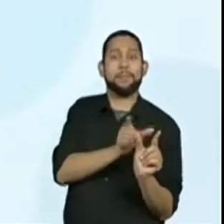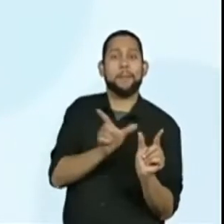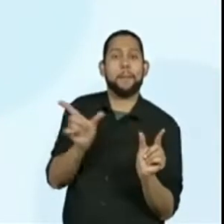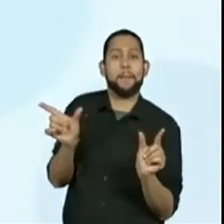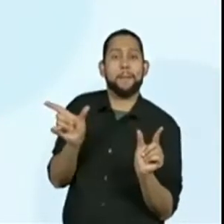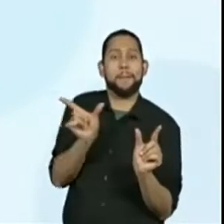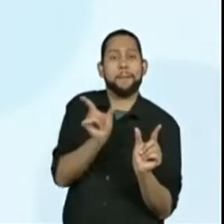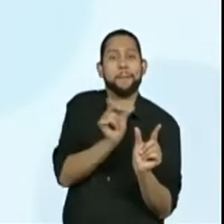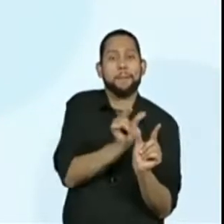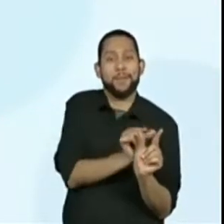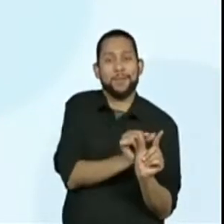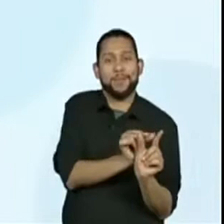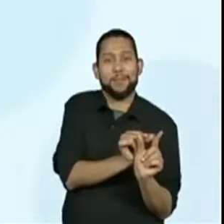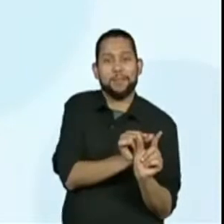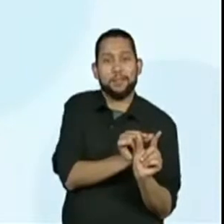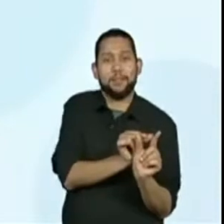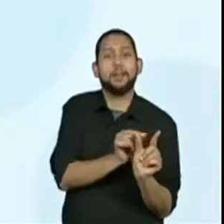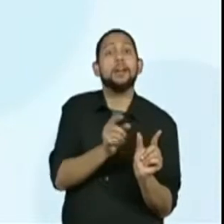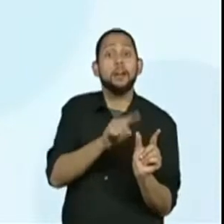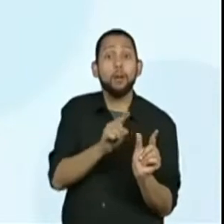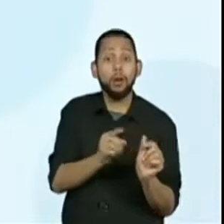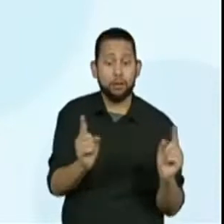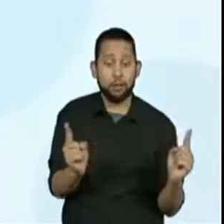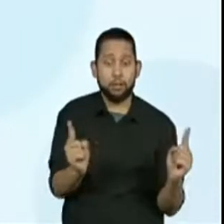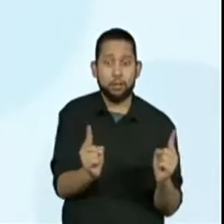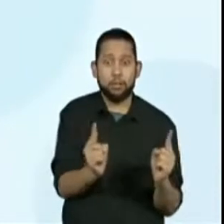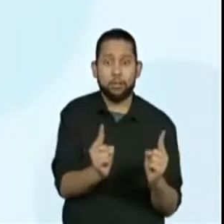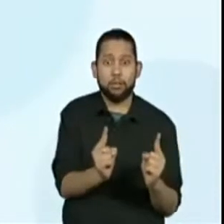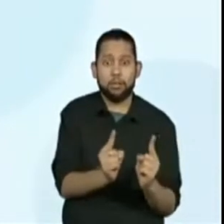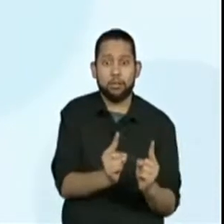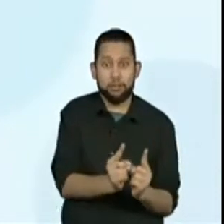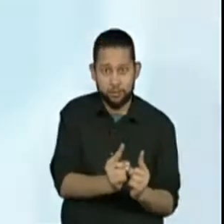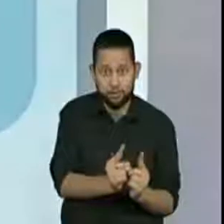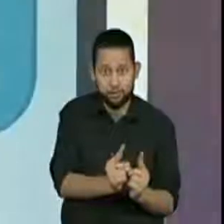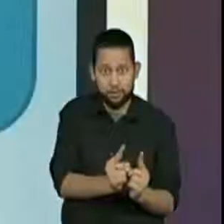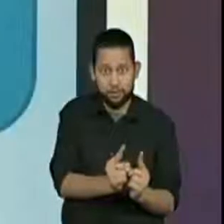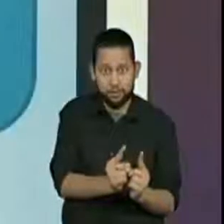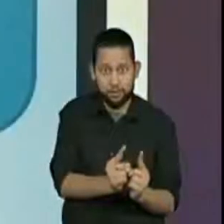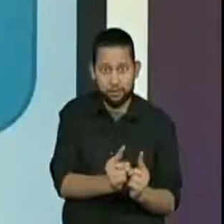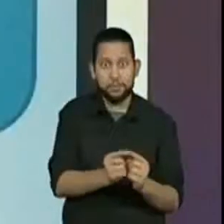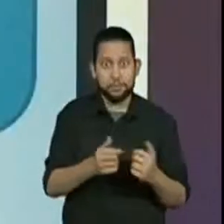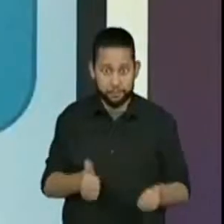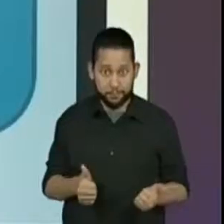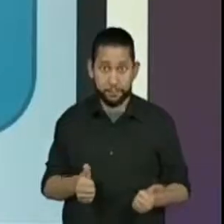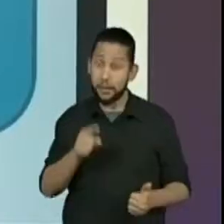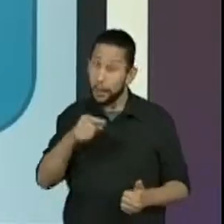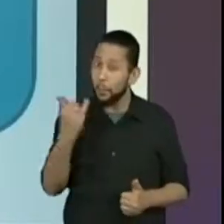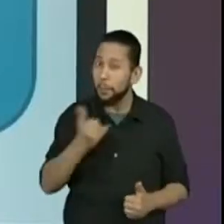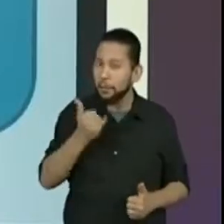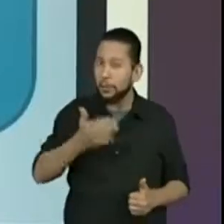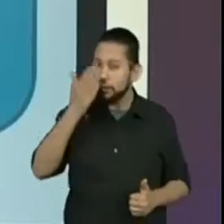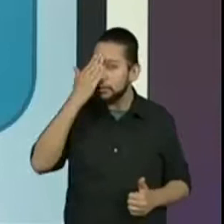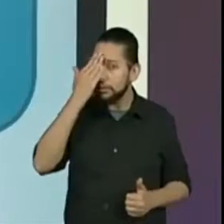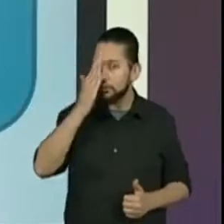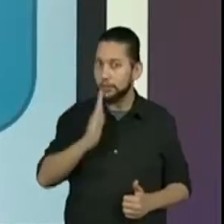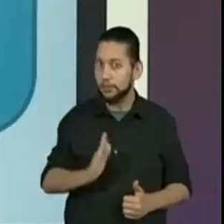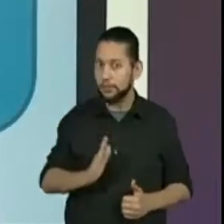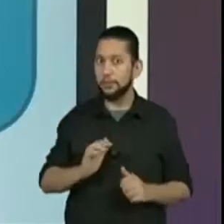menor ficará a representação do ônibus na malha quadriculada. Isso é muito importante, tá